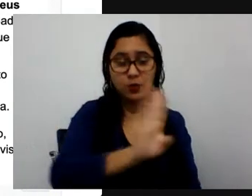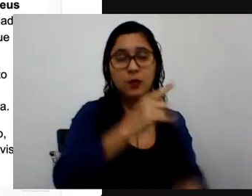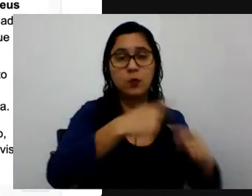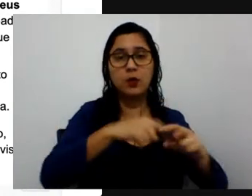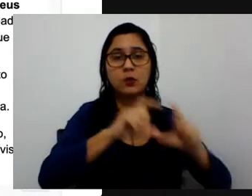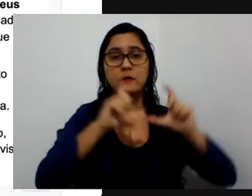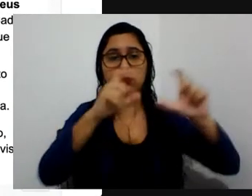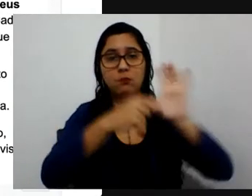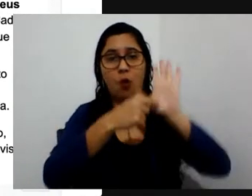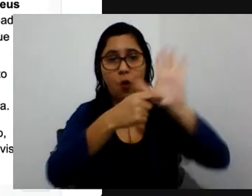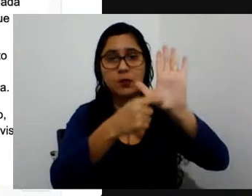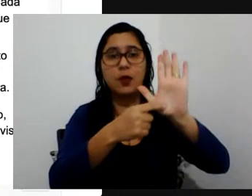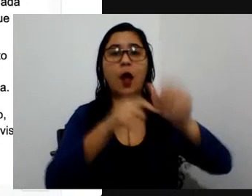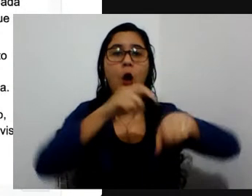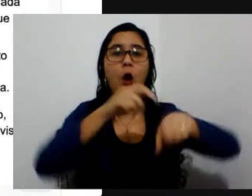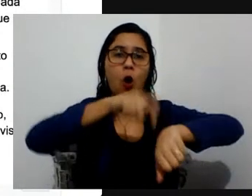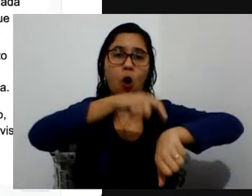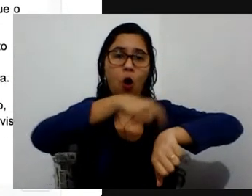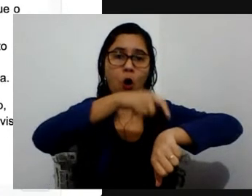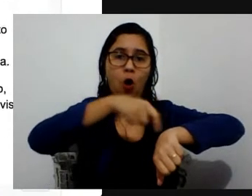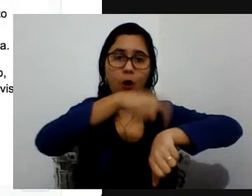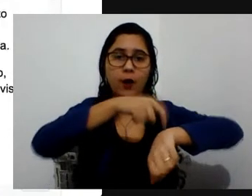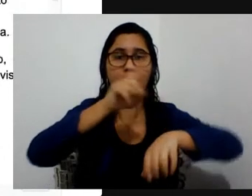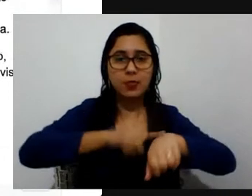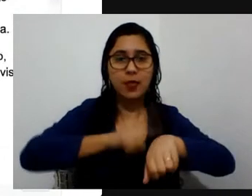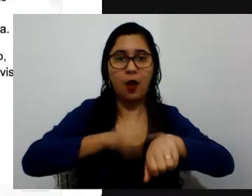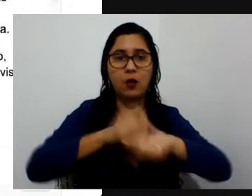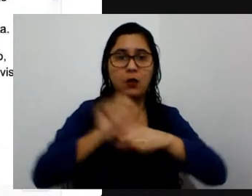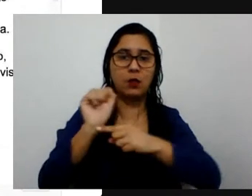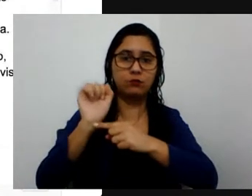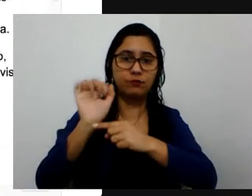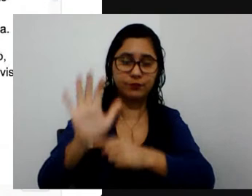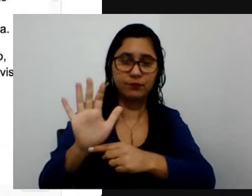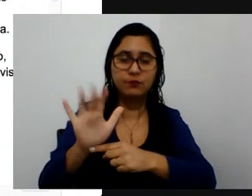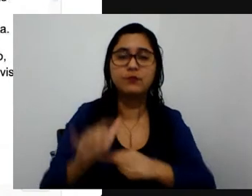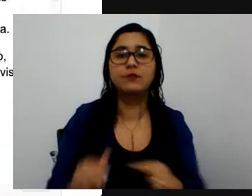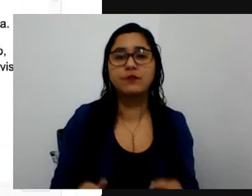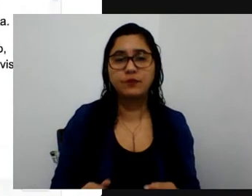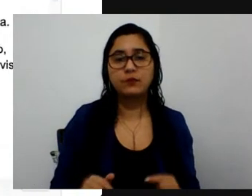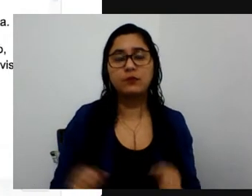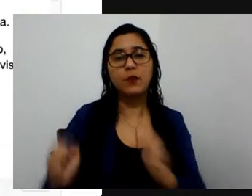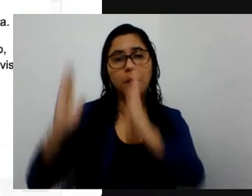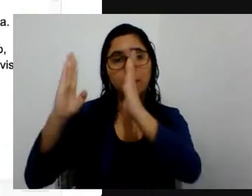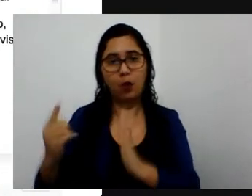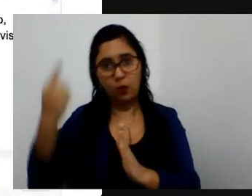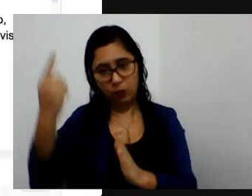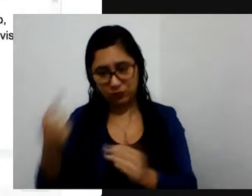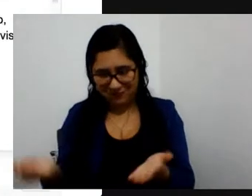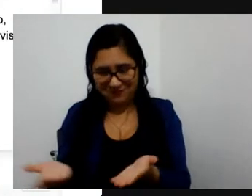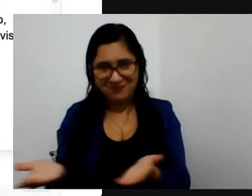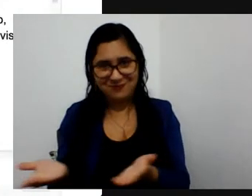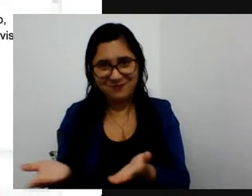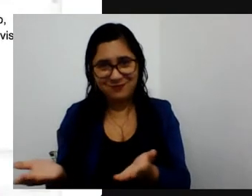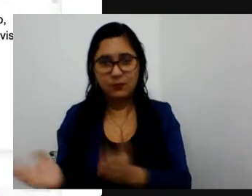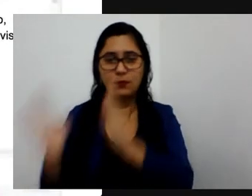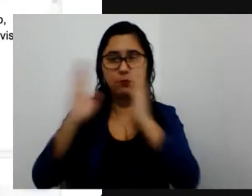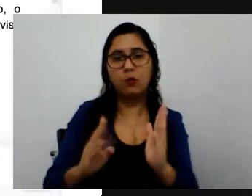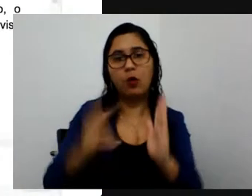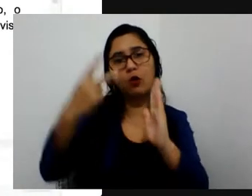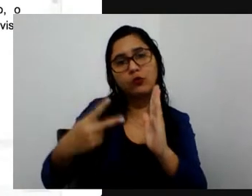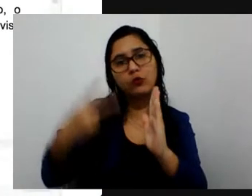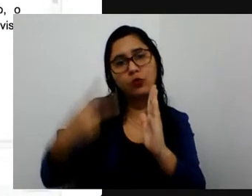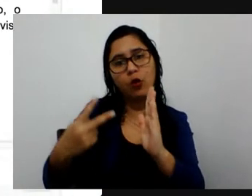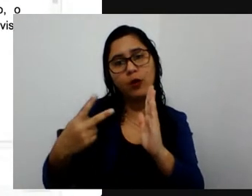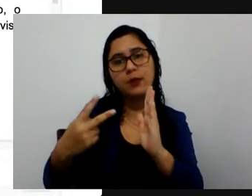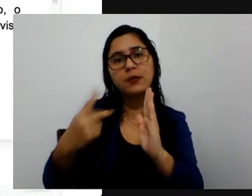forma visível à comunidade no ato da transmissão. No bloco 1 é o presente bloco. Bloco 2, com duração de